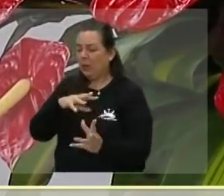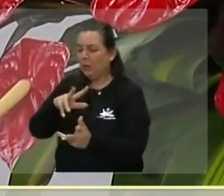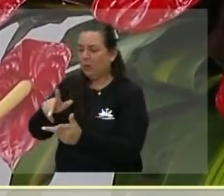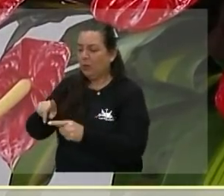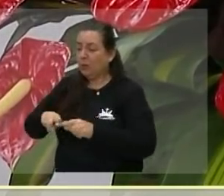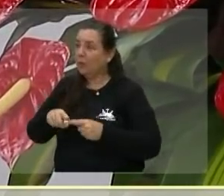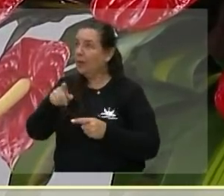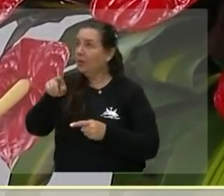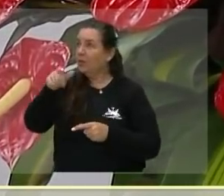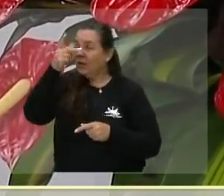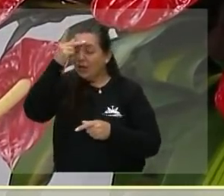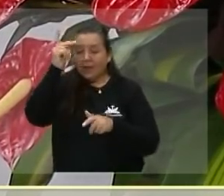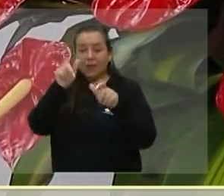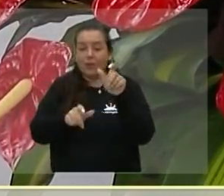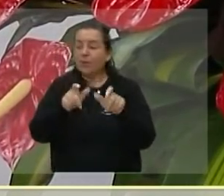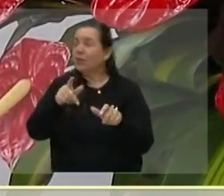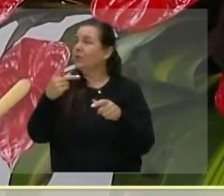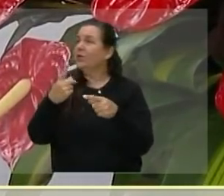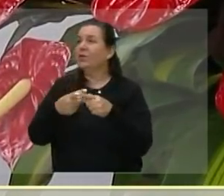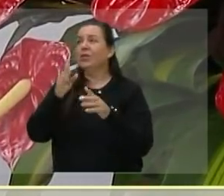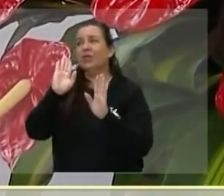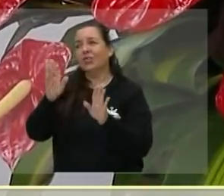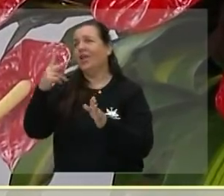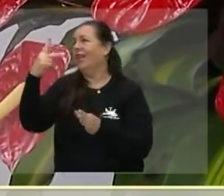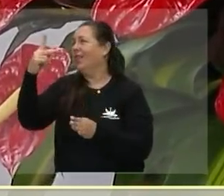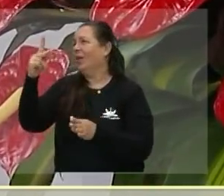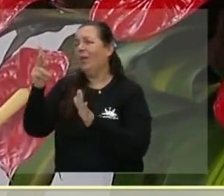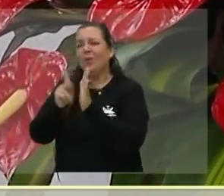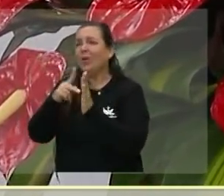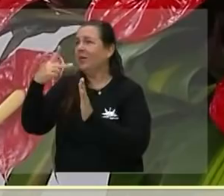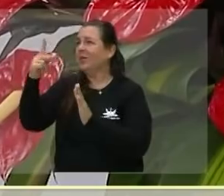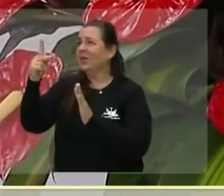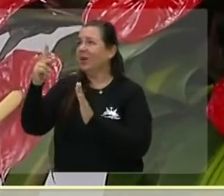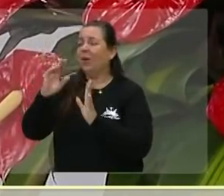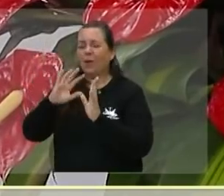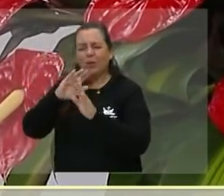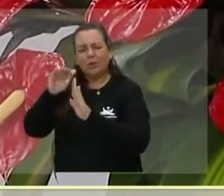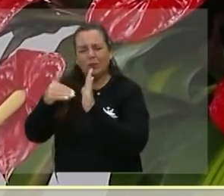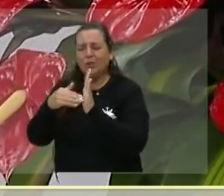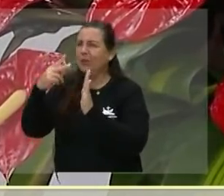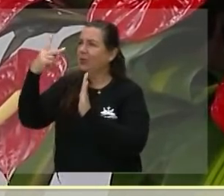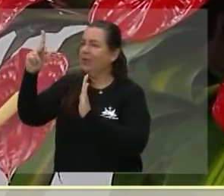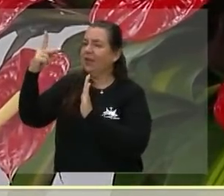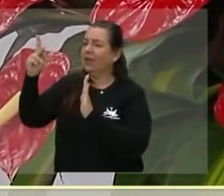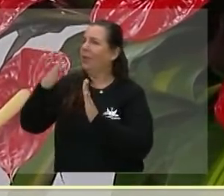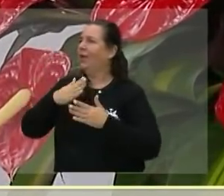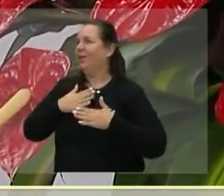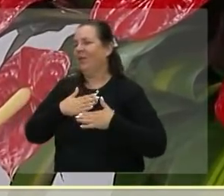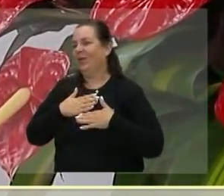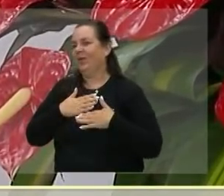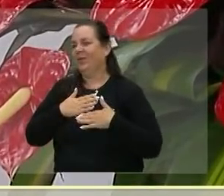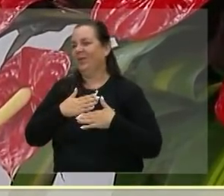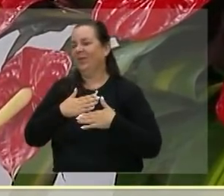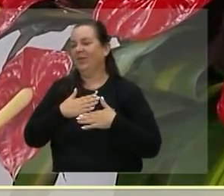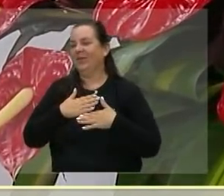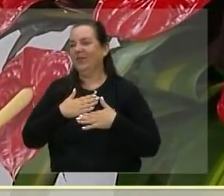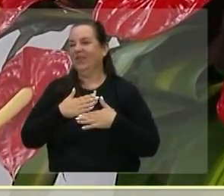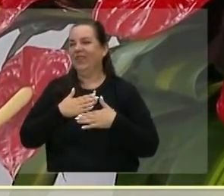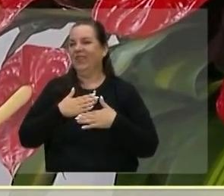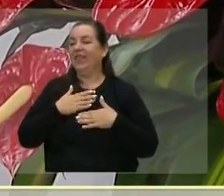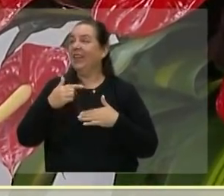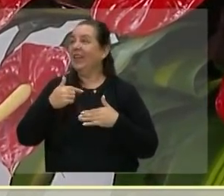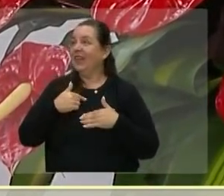por aqueles que me deste porque são teus olá tudo que é teu esse é meu olá